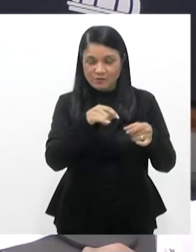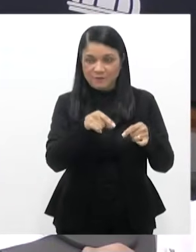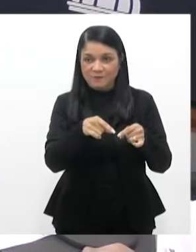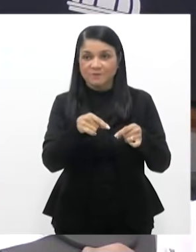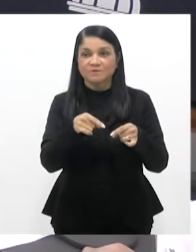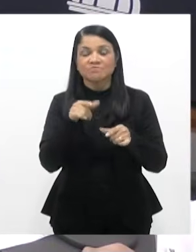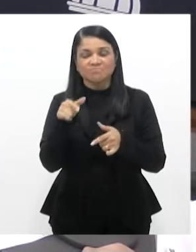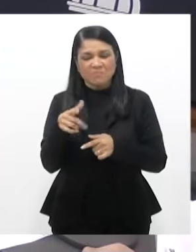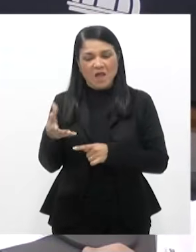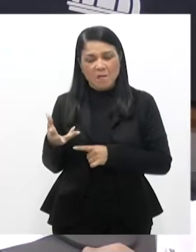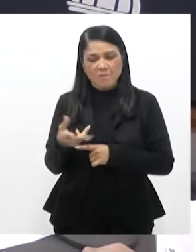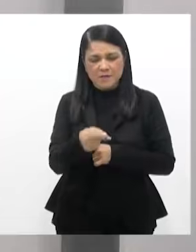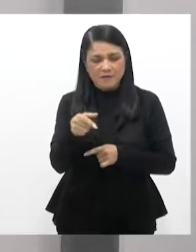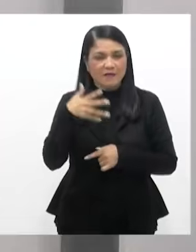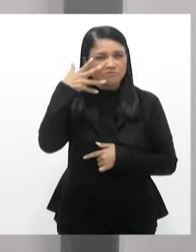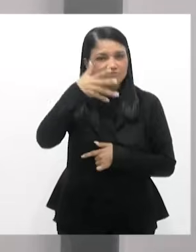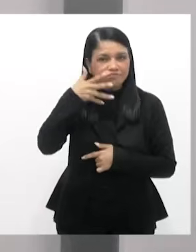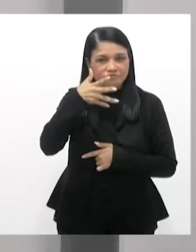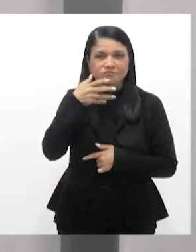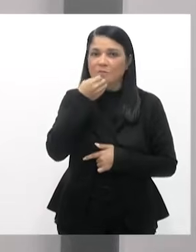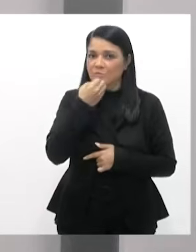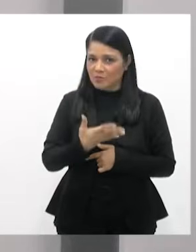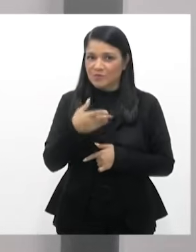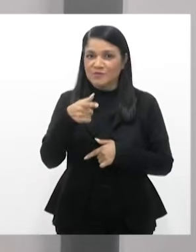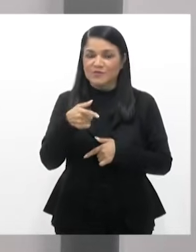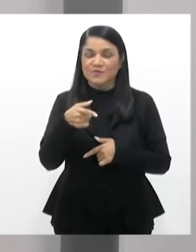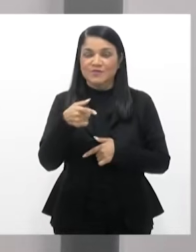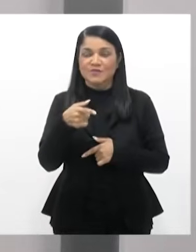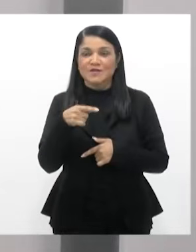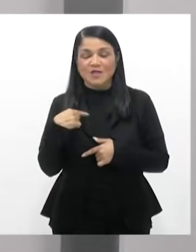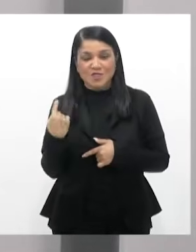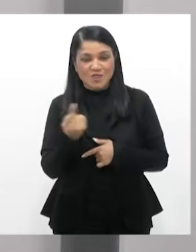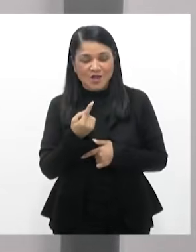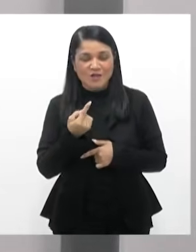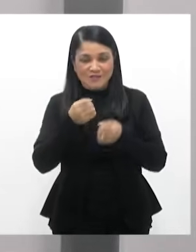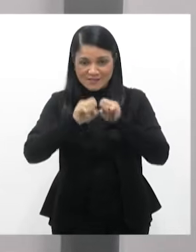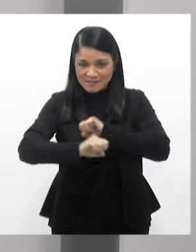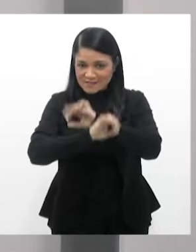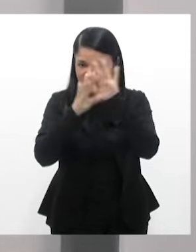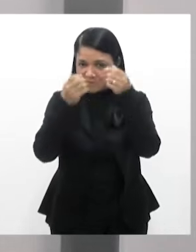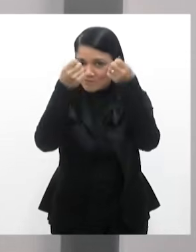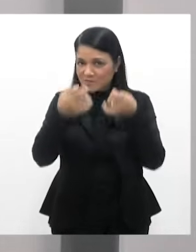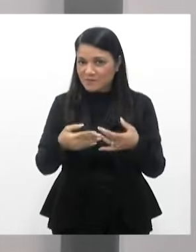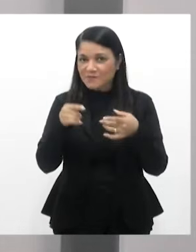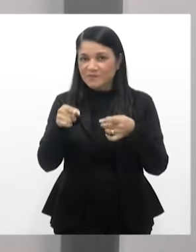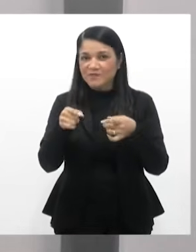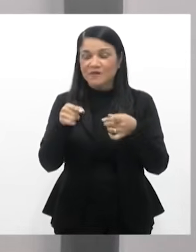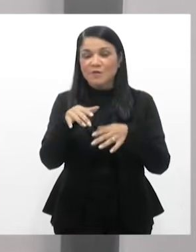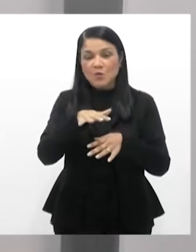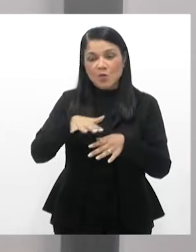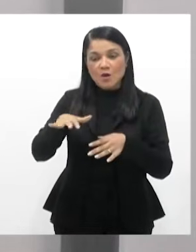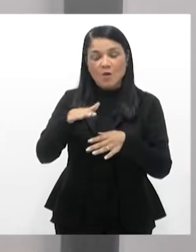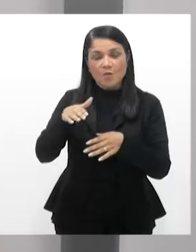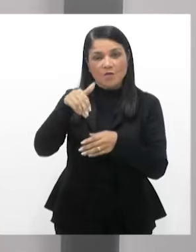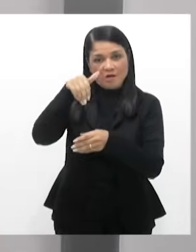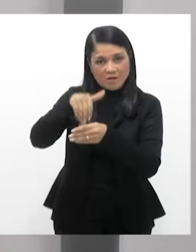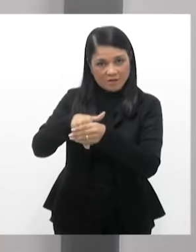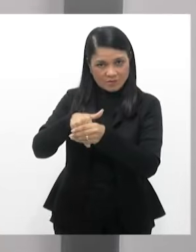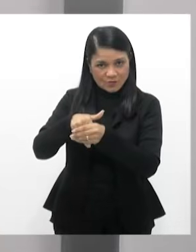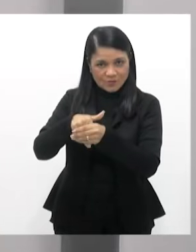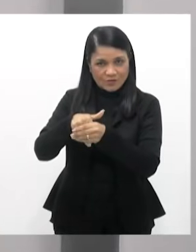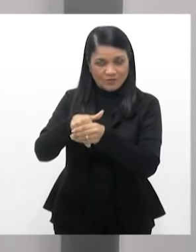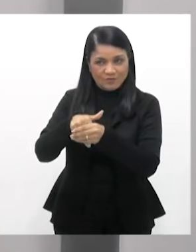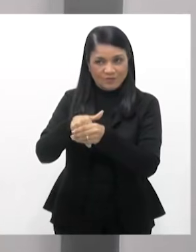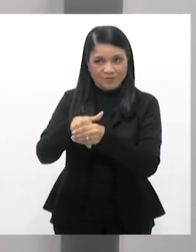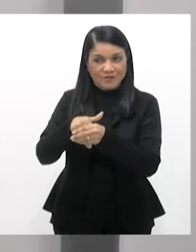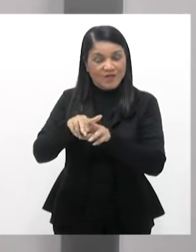muita habilidade, como bom orador que é, está nos levando para o campo da legislação eleitoral, que